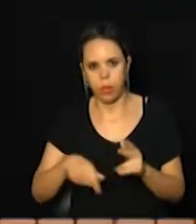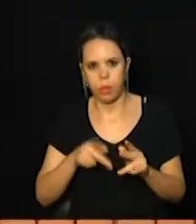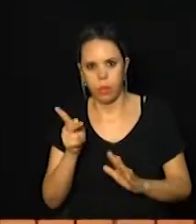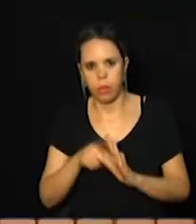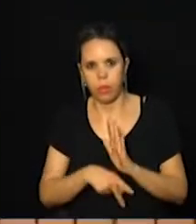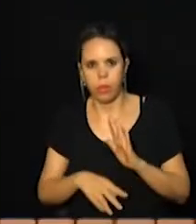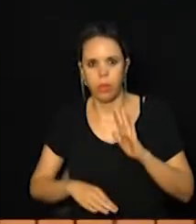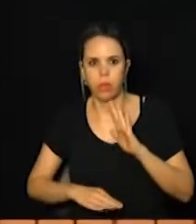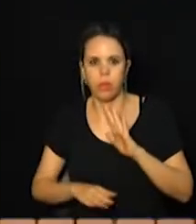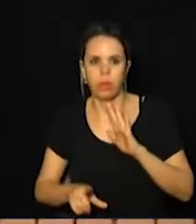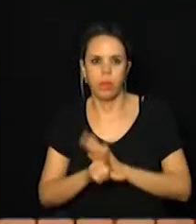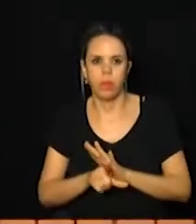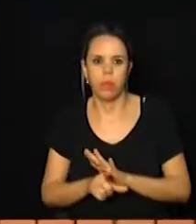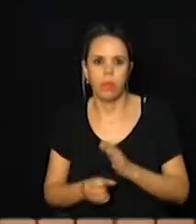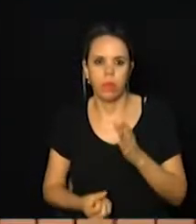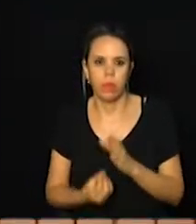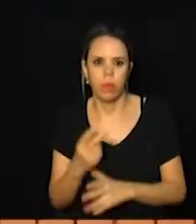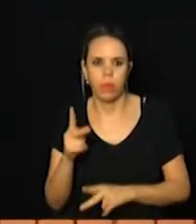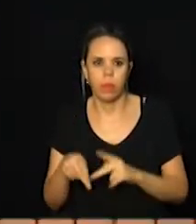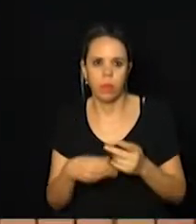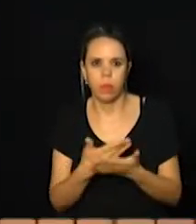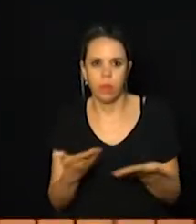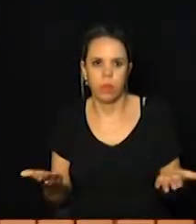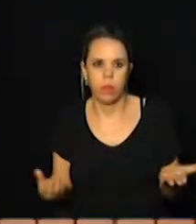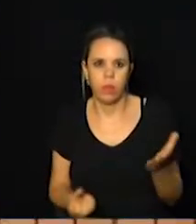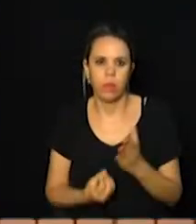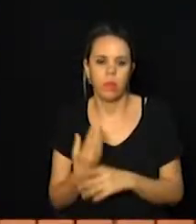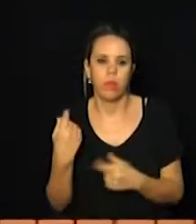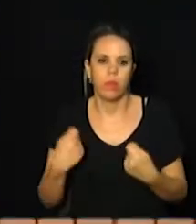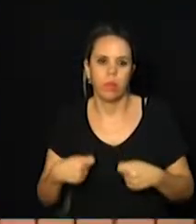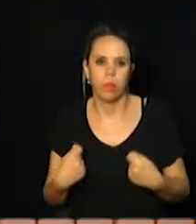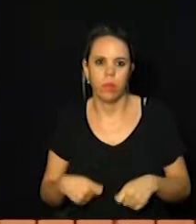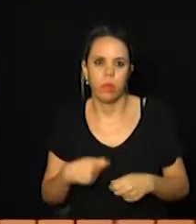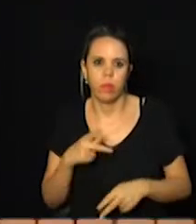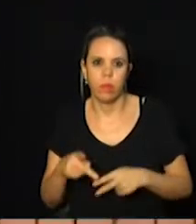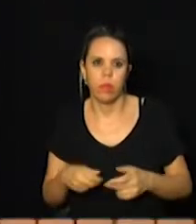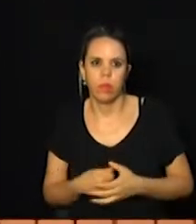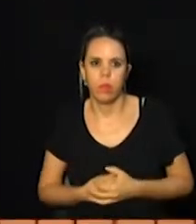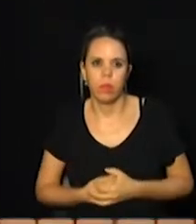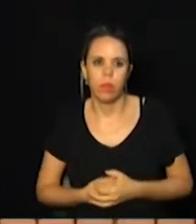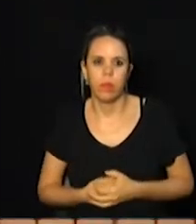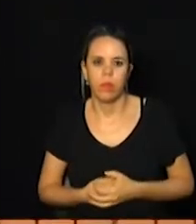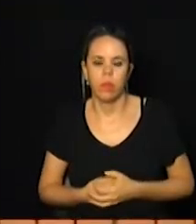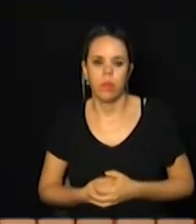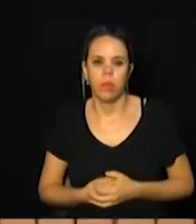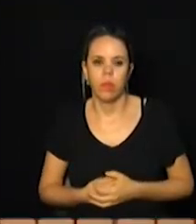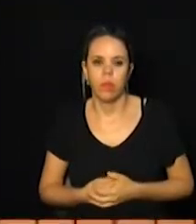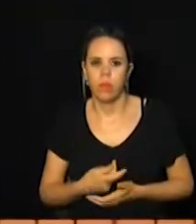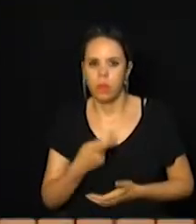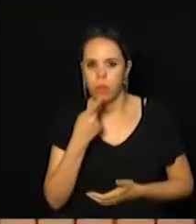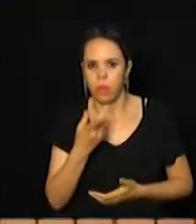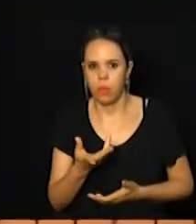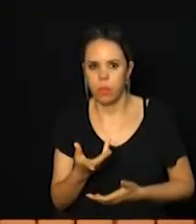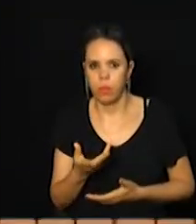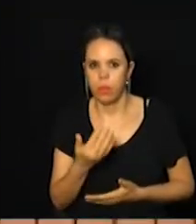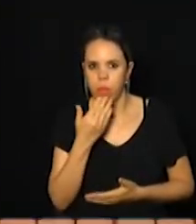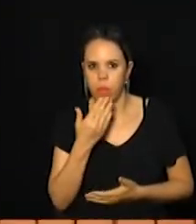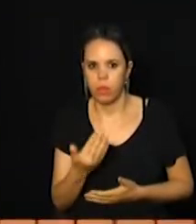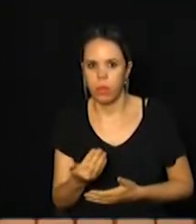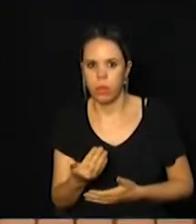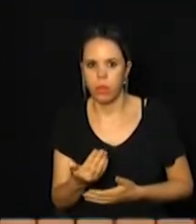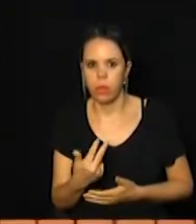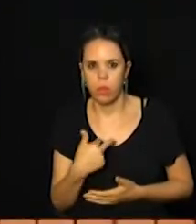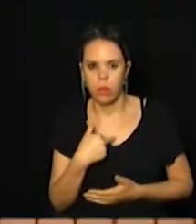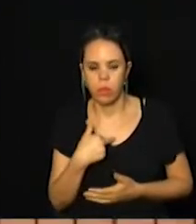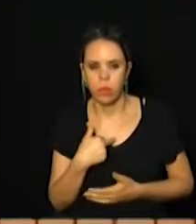os projetos de lei nasce com o povo nasce com a necessidade do Povo né então assim eu falei que eu queria fazer um pedido né